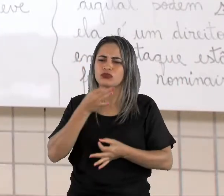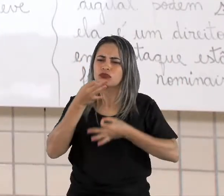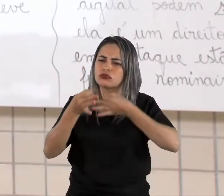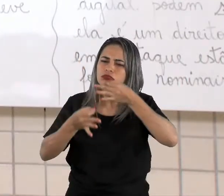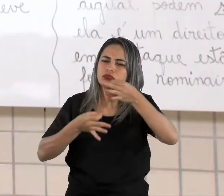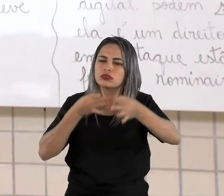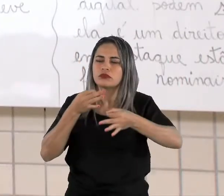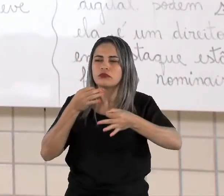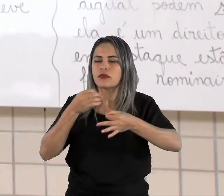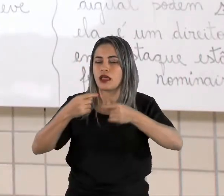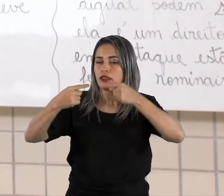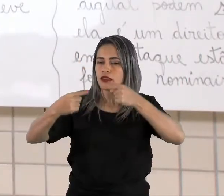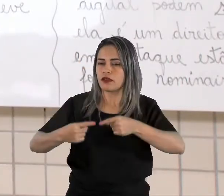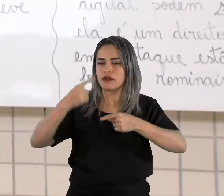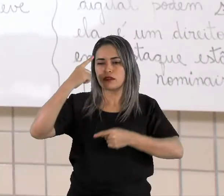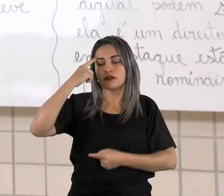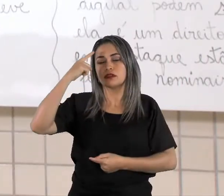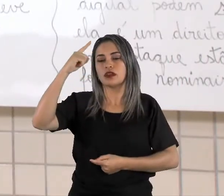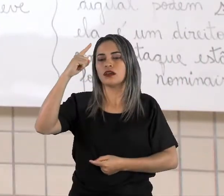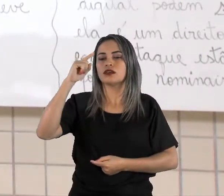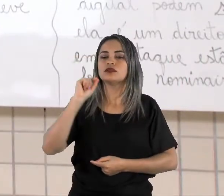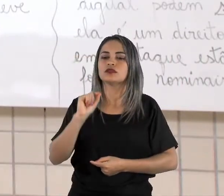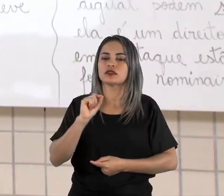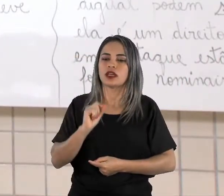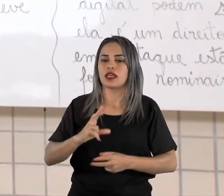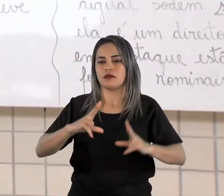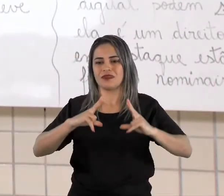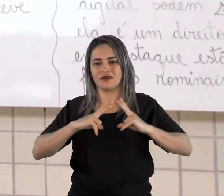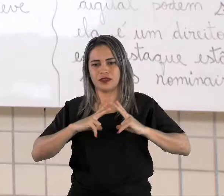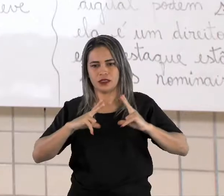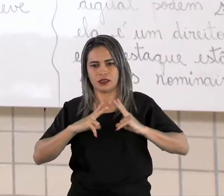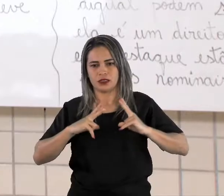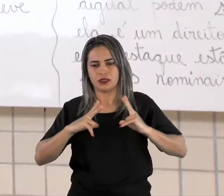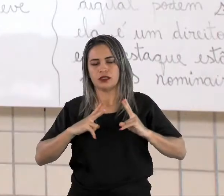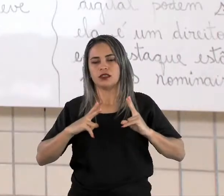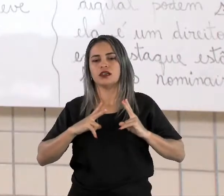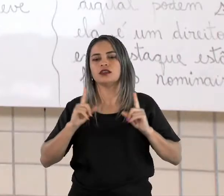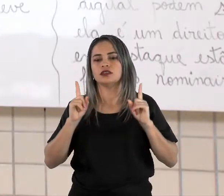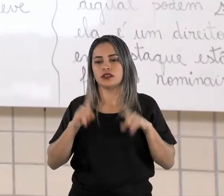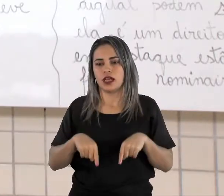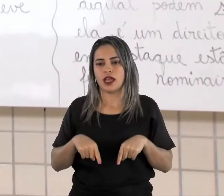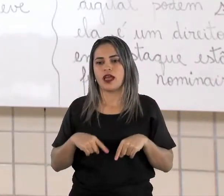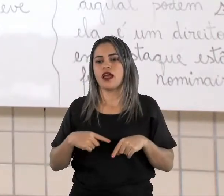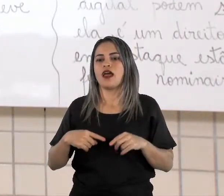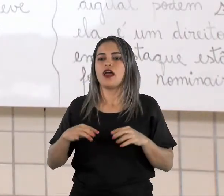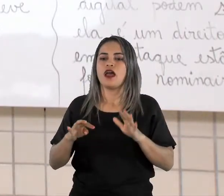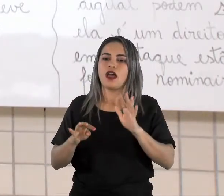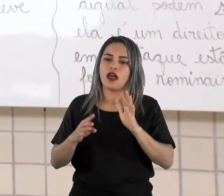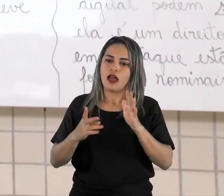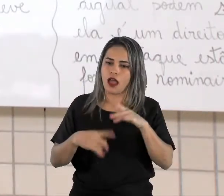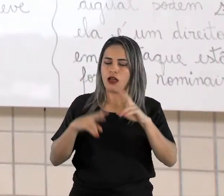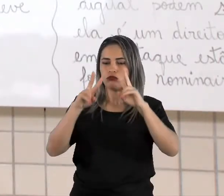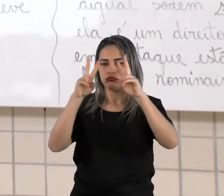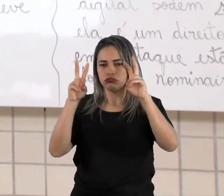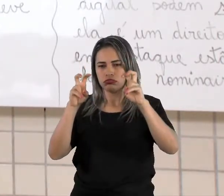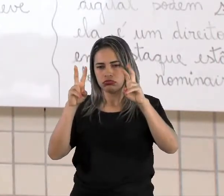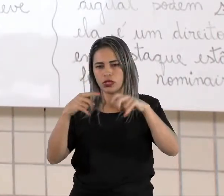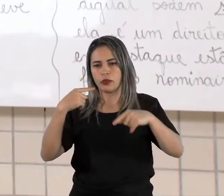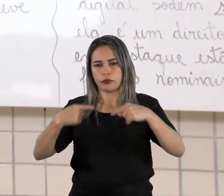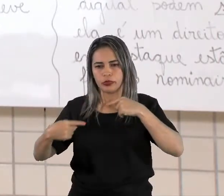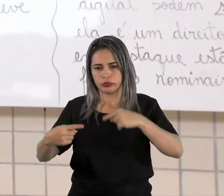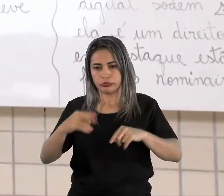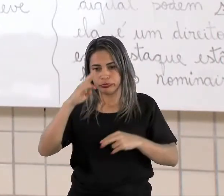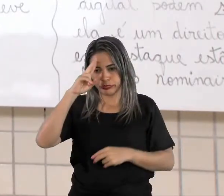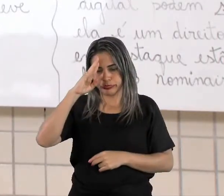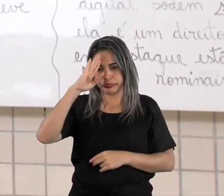defender a ideia, né, de que a privacidade ela é um tema polêmico, principalmente com os adolescentes, e